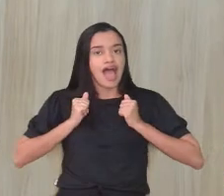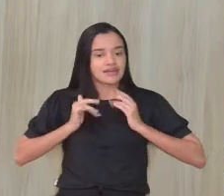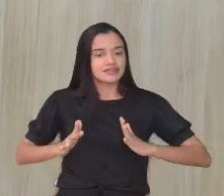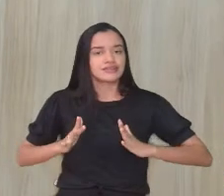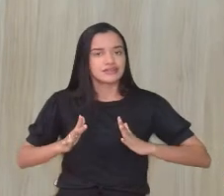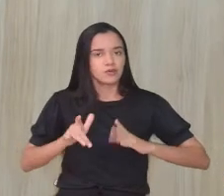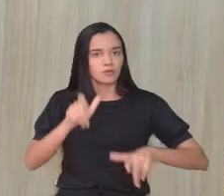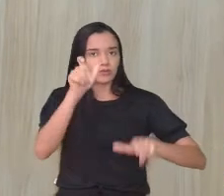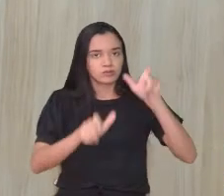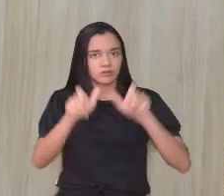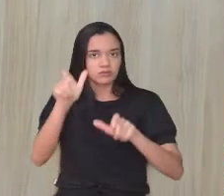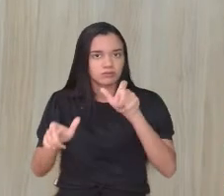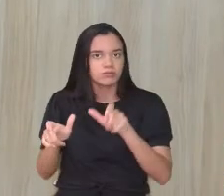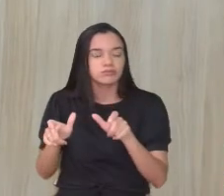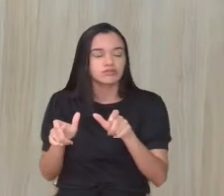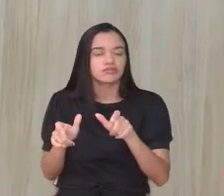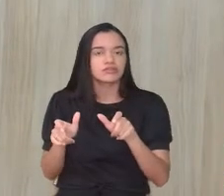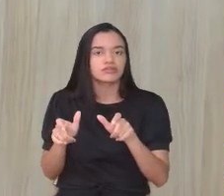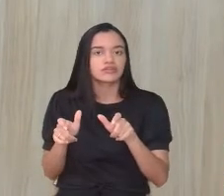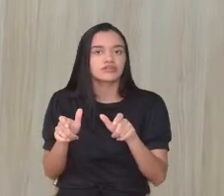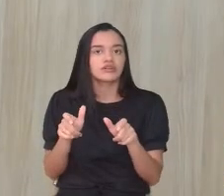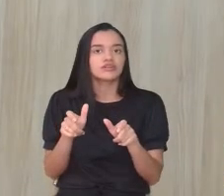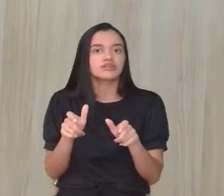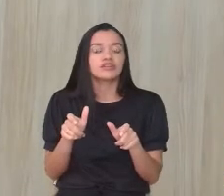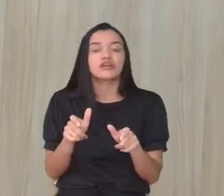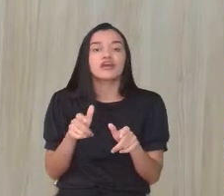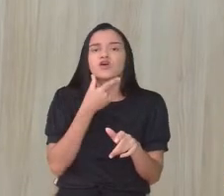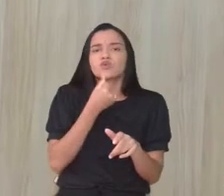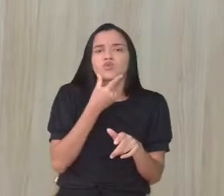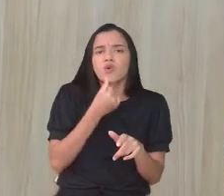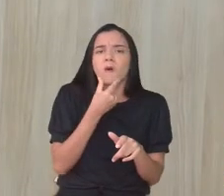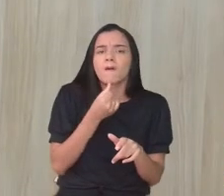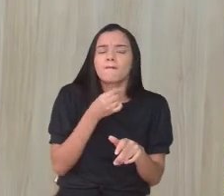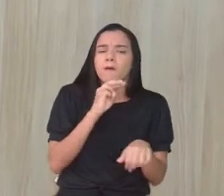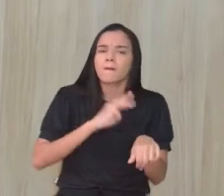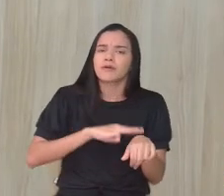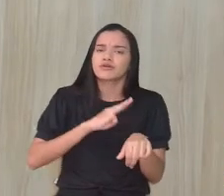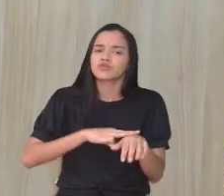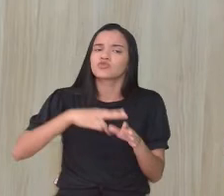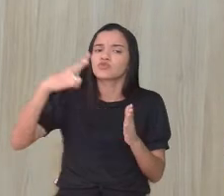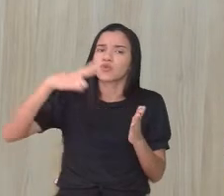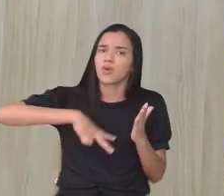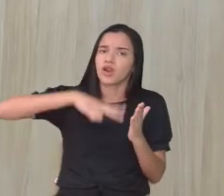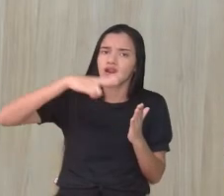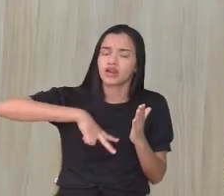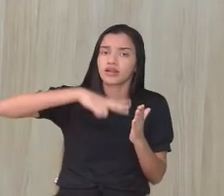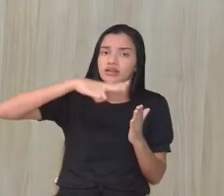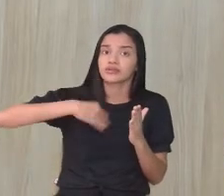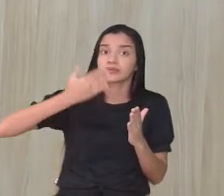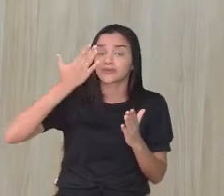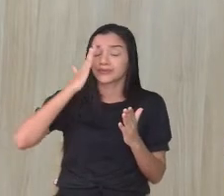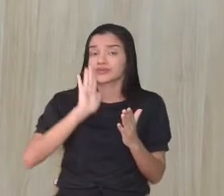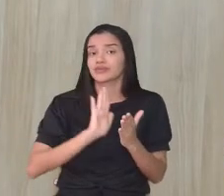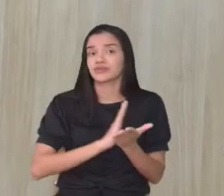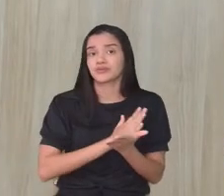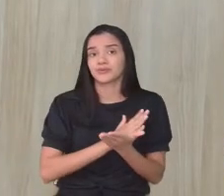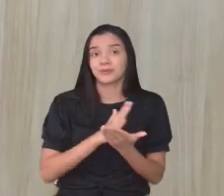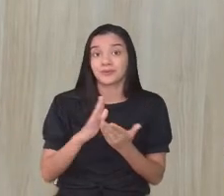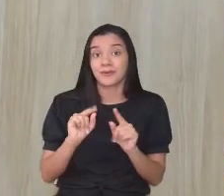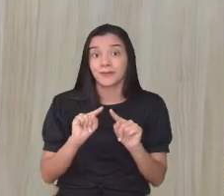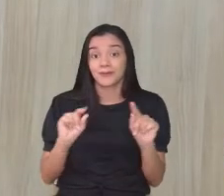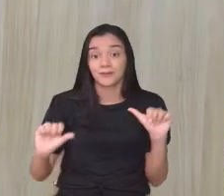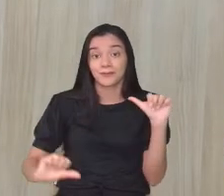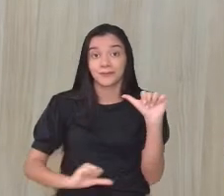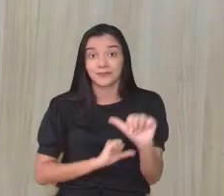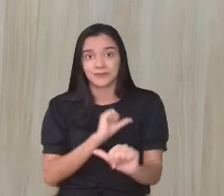sei da atitude de Robin Hood há um momento que eu vou lendo a narrativa. Eu não sei no começo. E isso muda a minha perspectiva